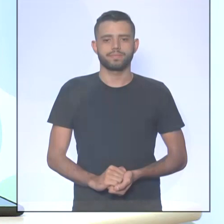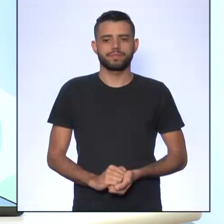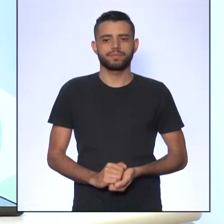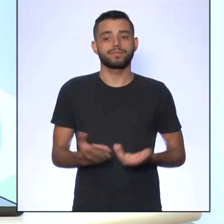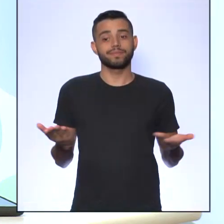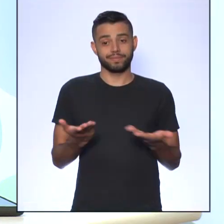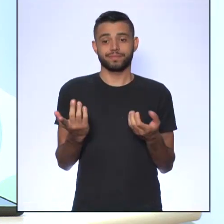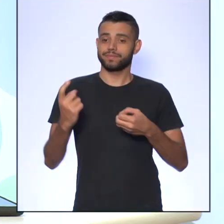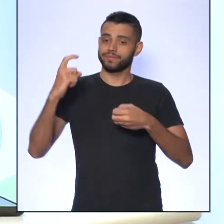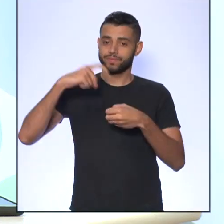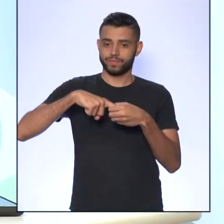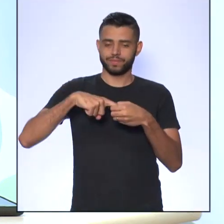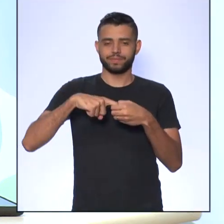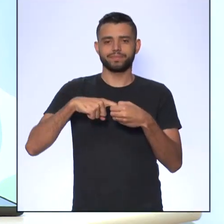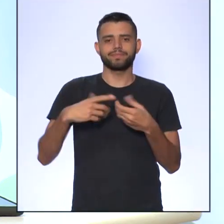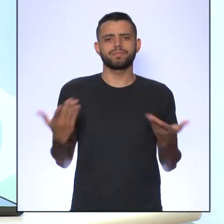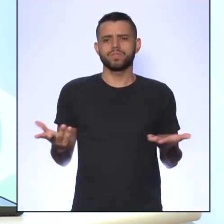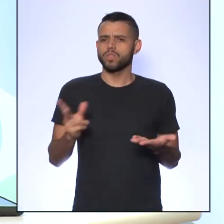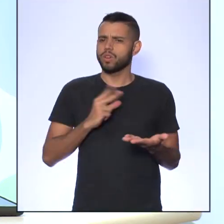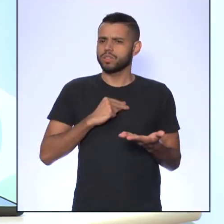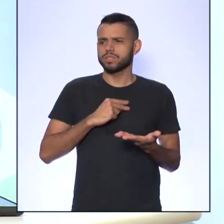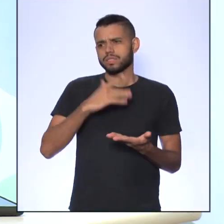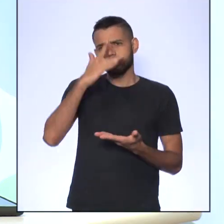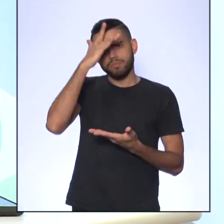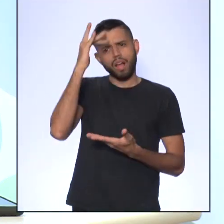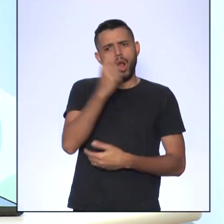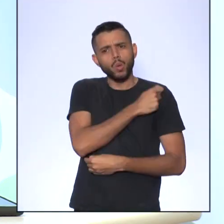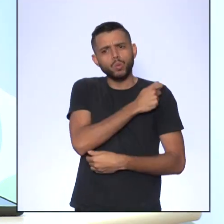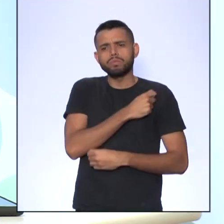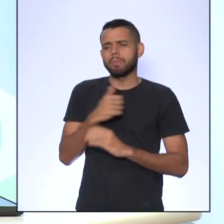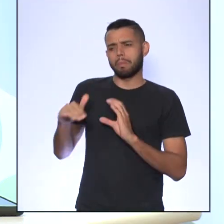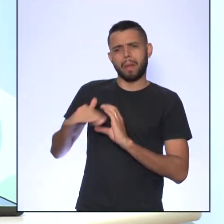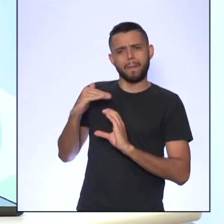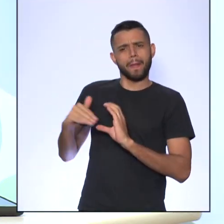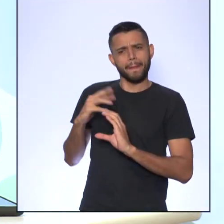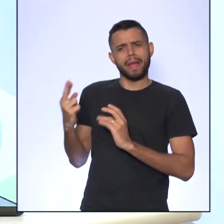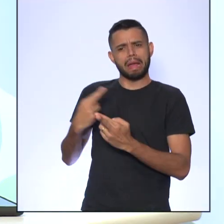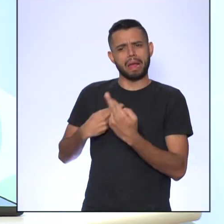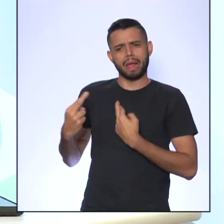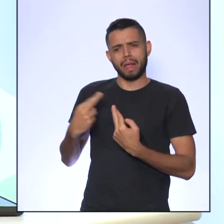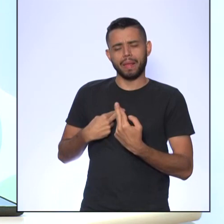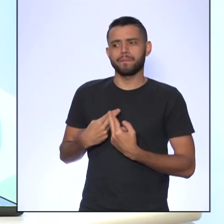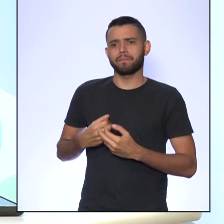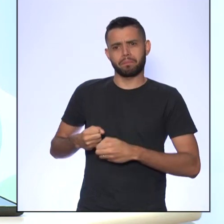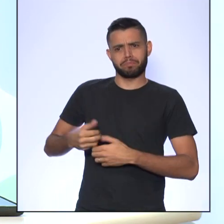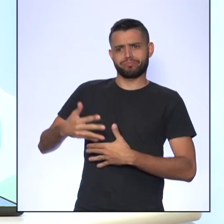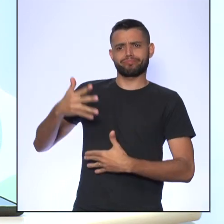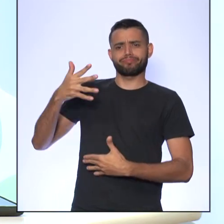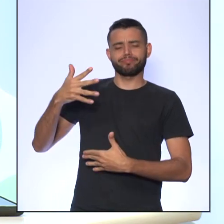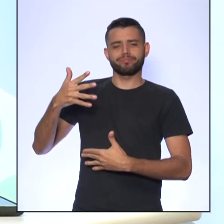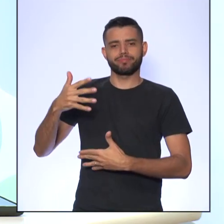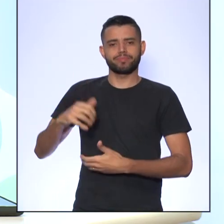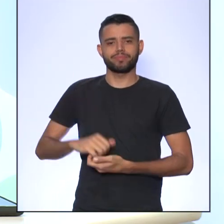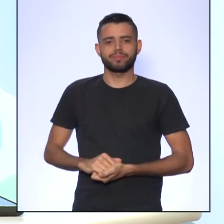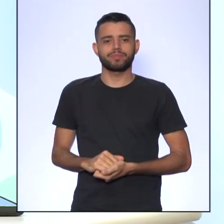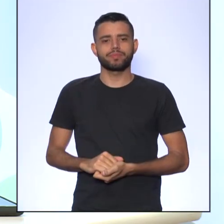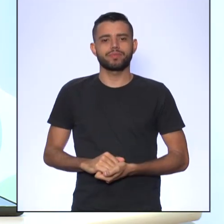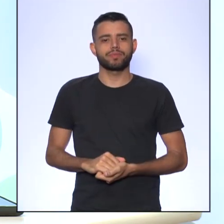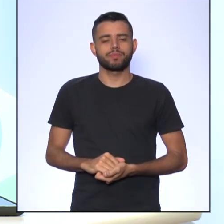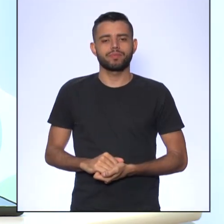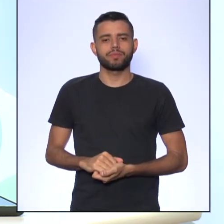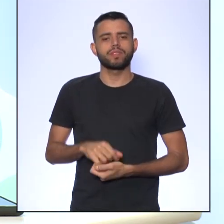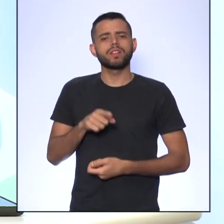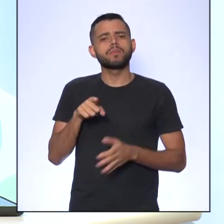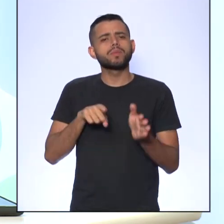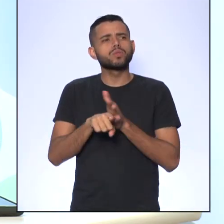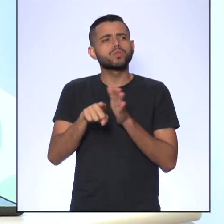Retornamos aqui, professor Jonas. Bastante resposta. Só uma coisinha. Kathleen, ela pergunta, esse Astrominas